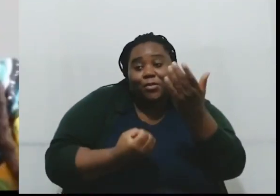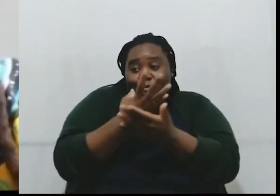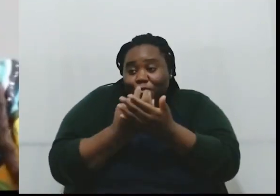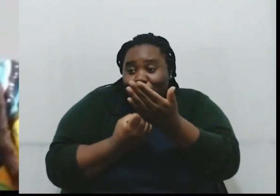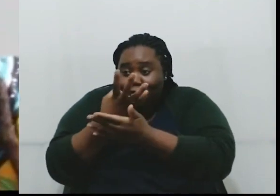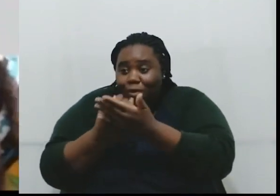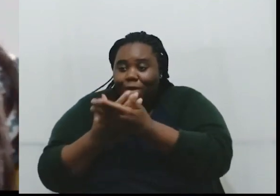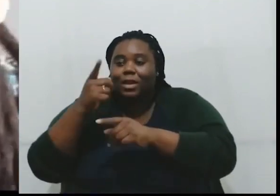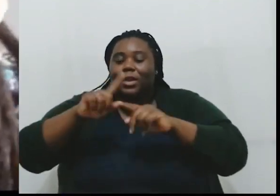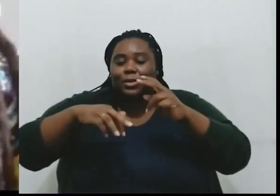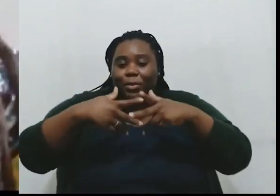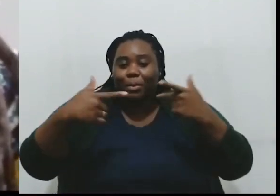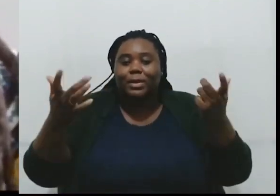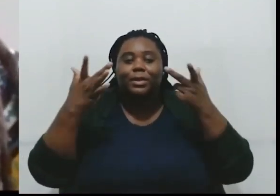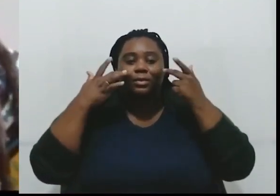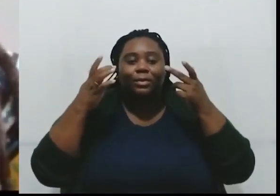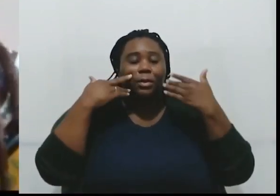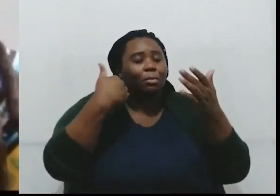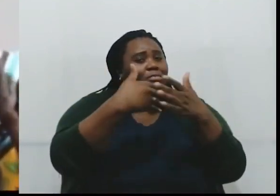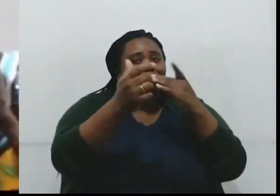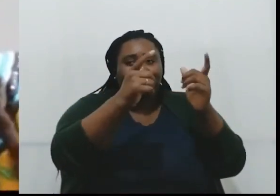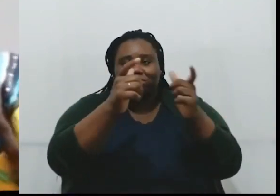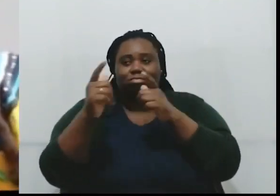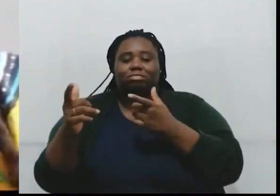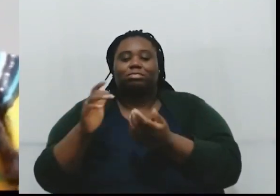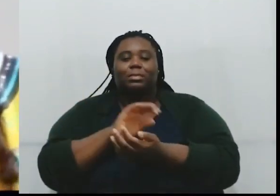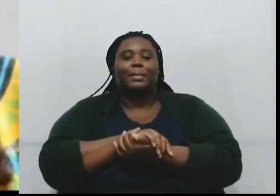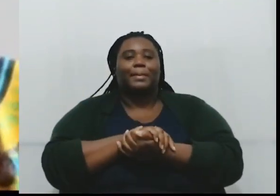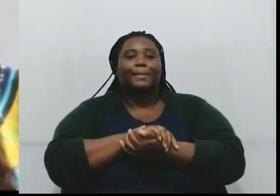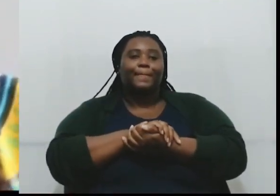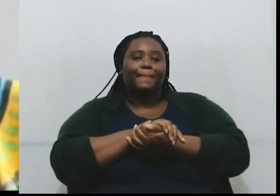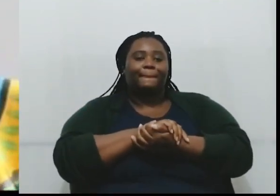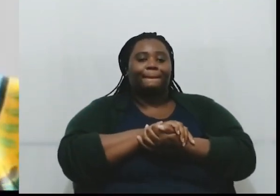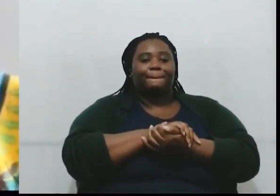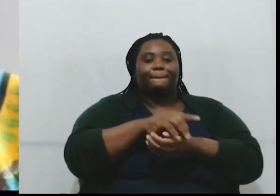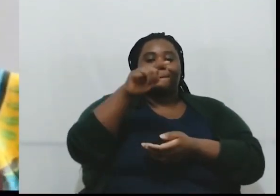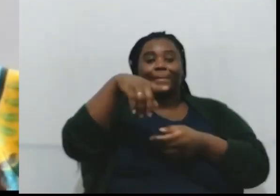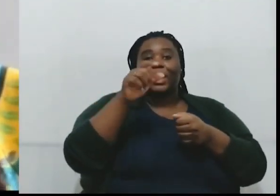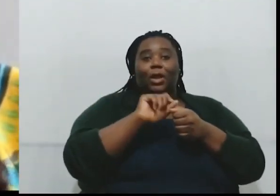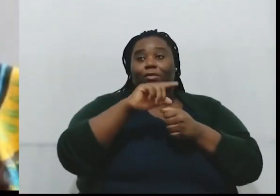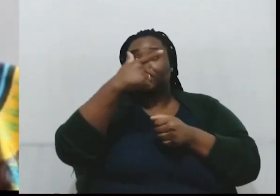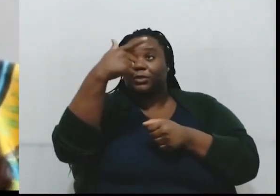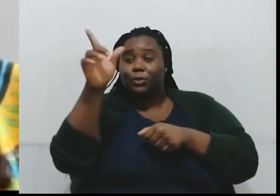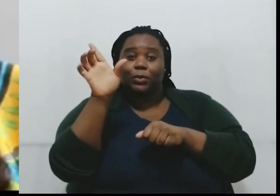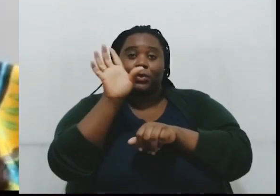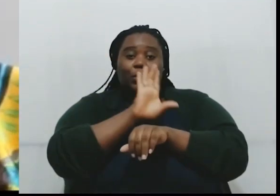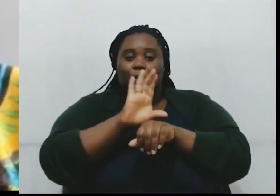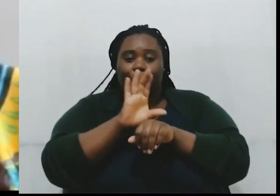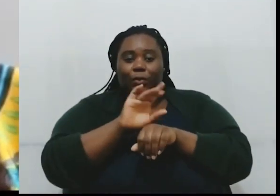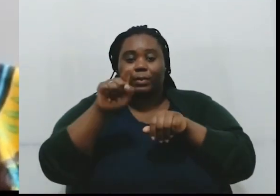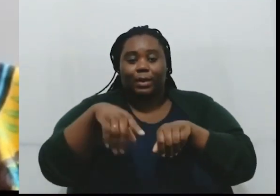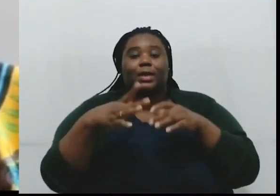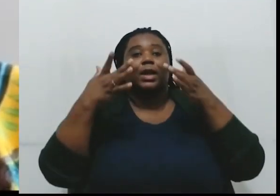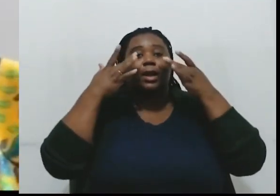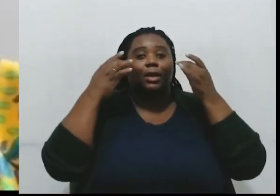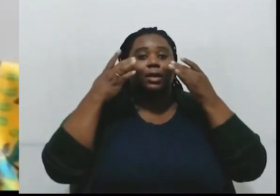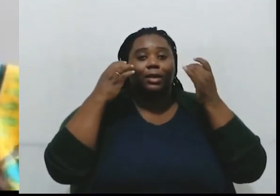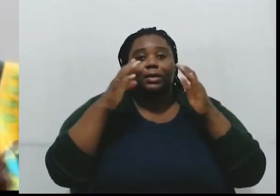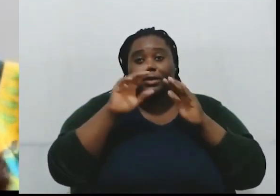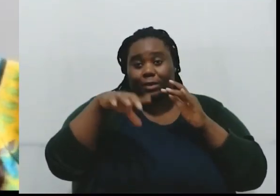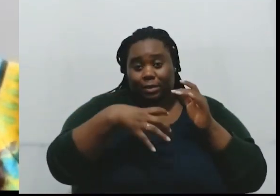for. Aqui eu fiz uma segunda graduação na Escola de Teatro da UFPA, em direção